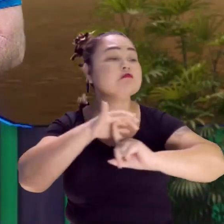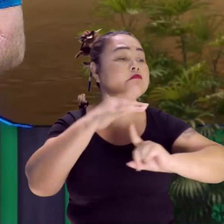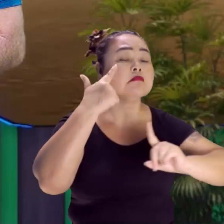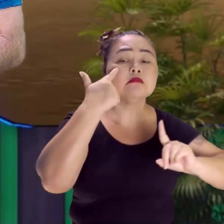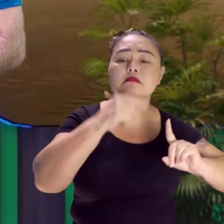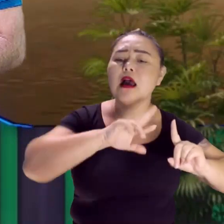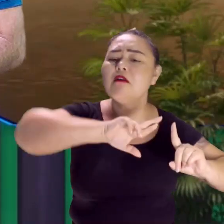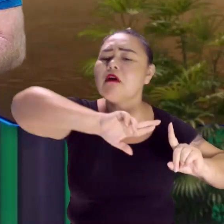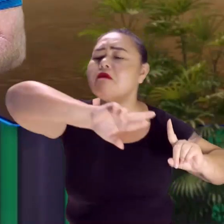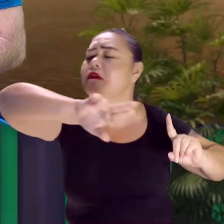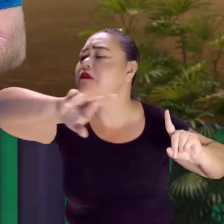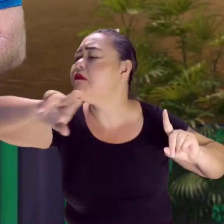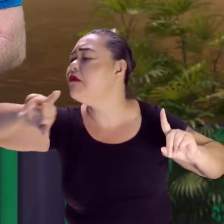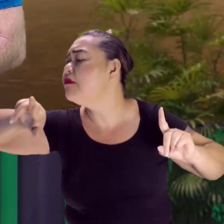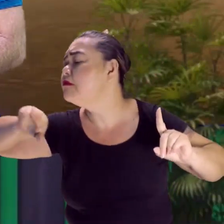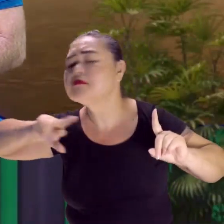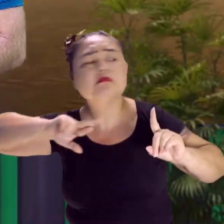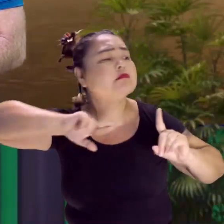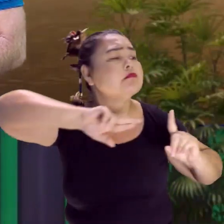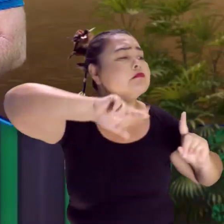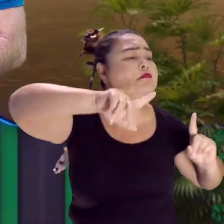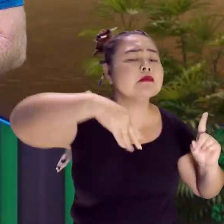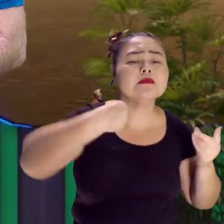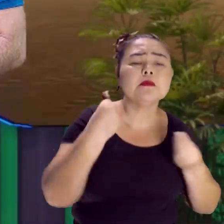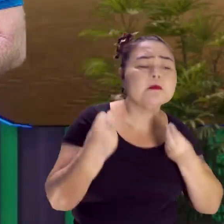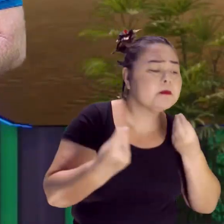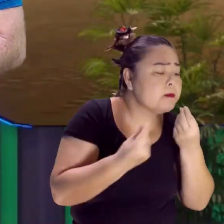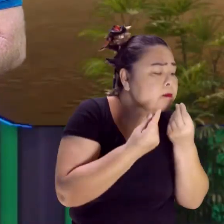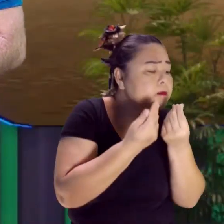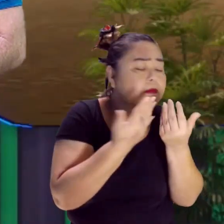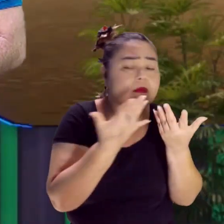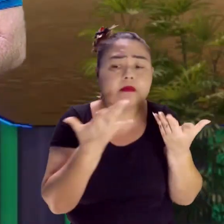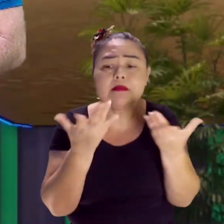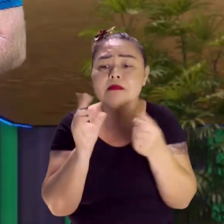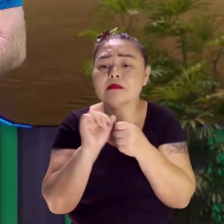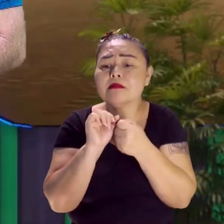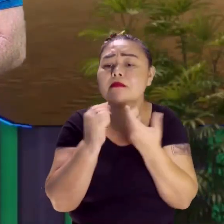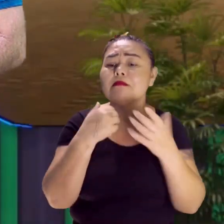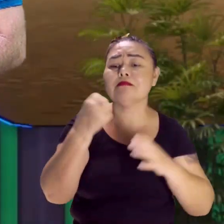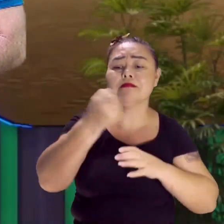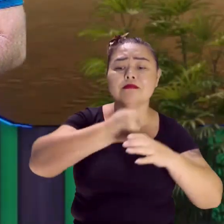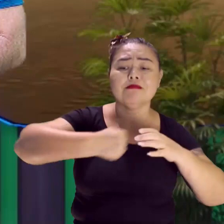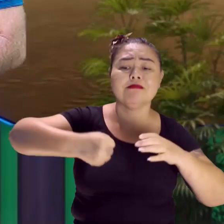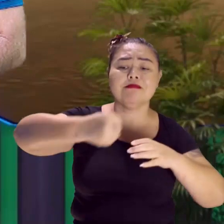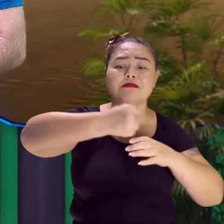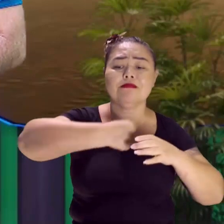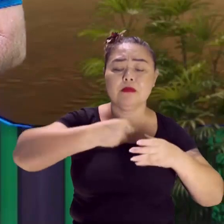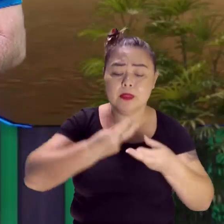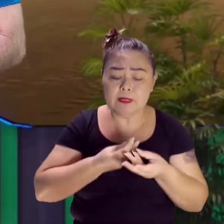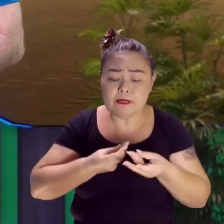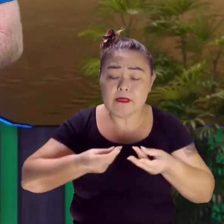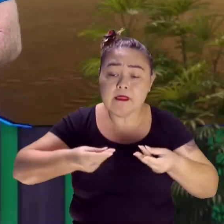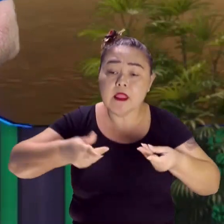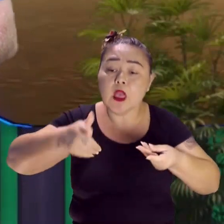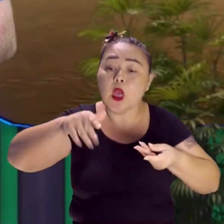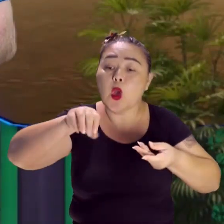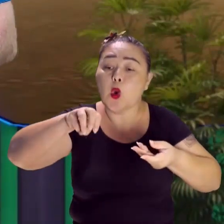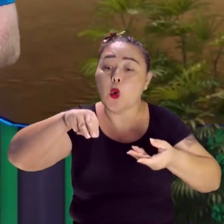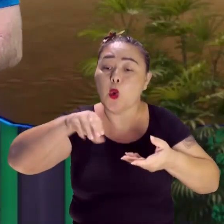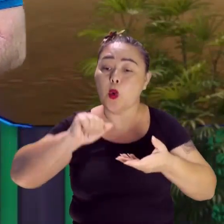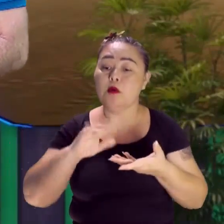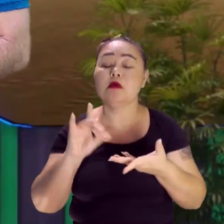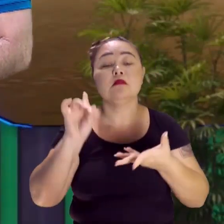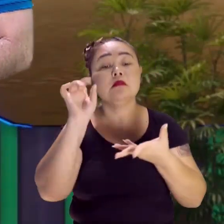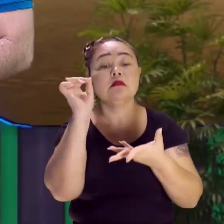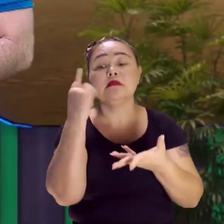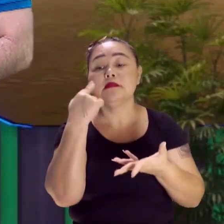a variedade da das formas de se fazer a culinária com a Goma né Muito